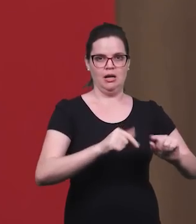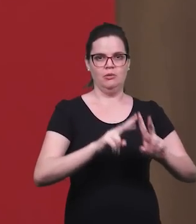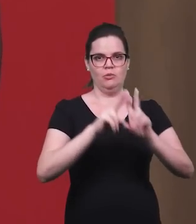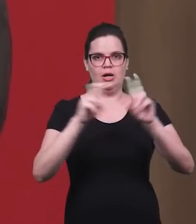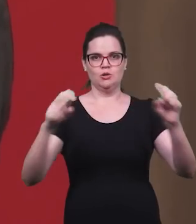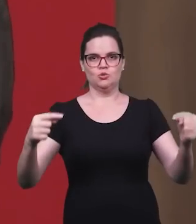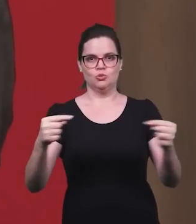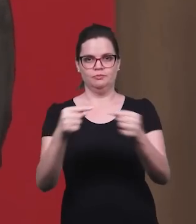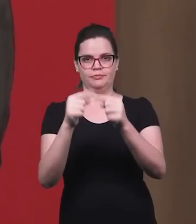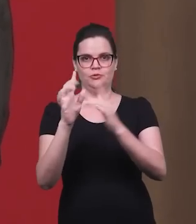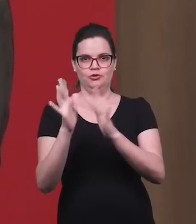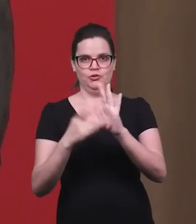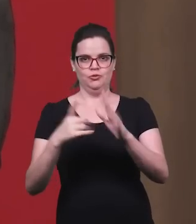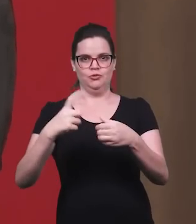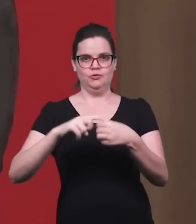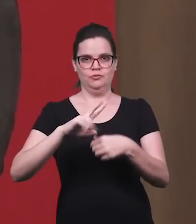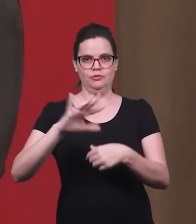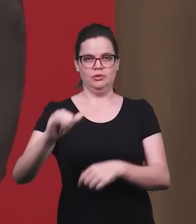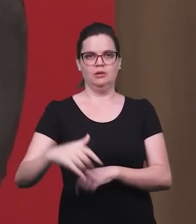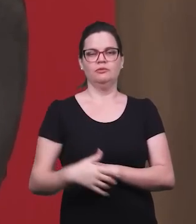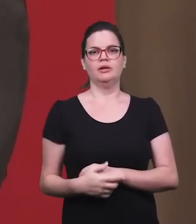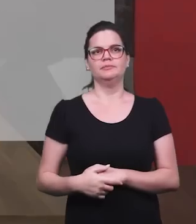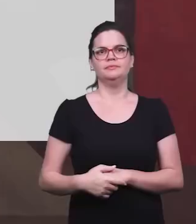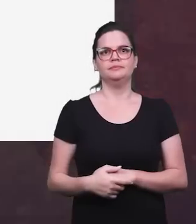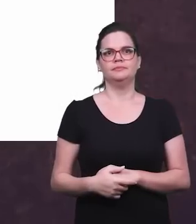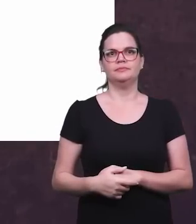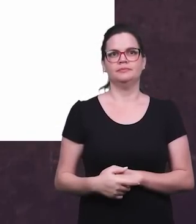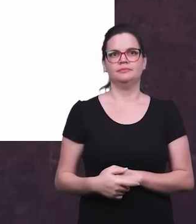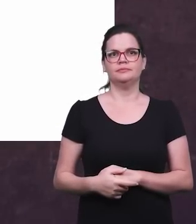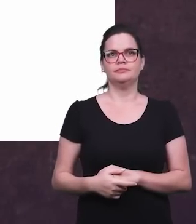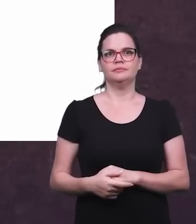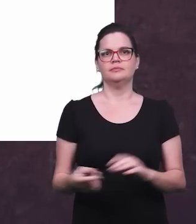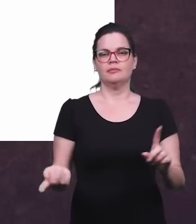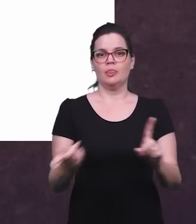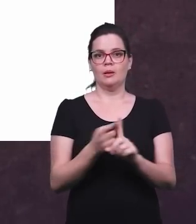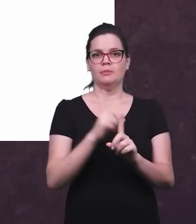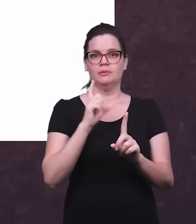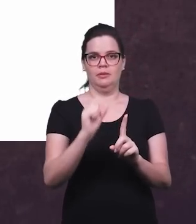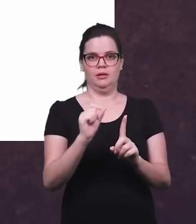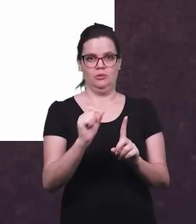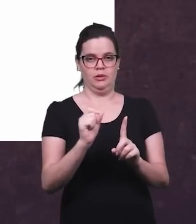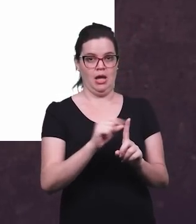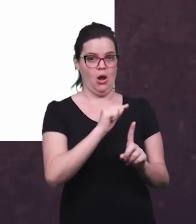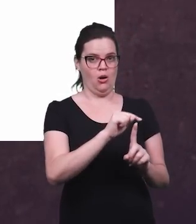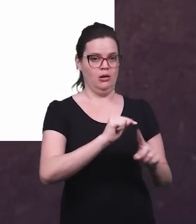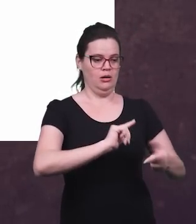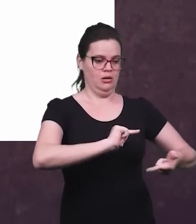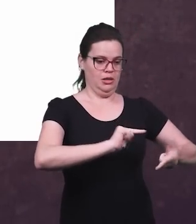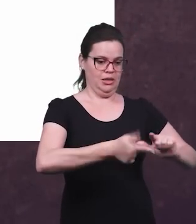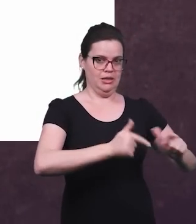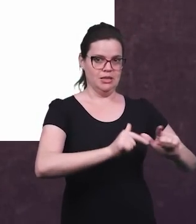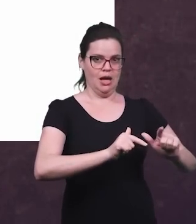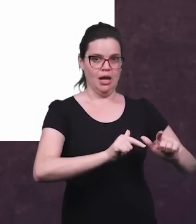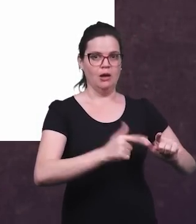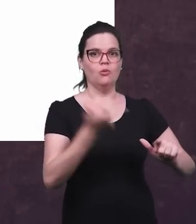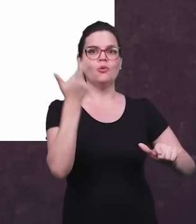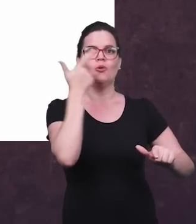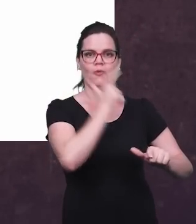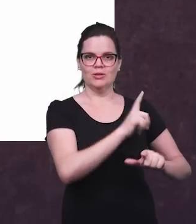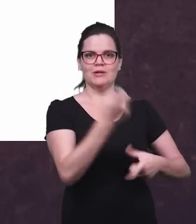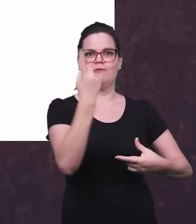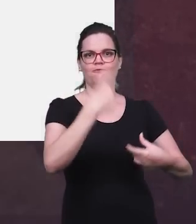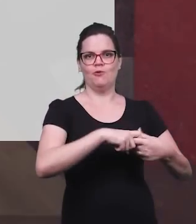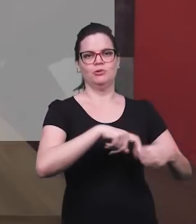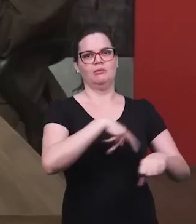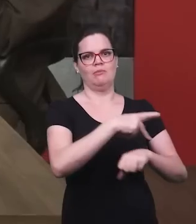voltar, se tornar nação e voltar a habitar na sua terra. É um processo, hein? Até porque nem todo Israel, a grande